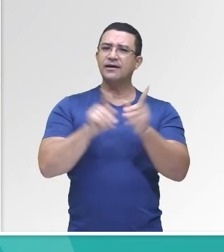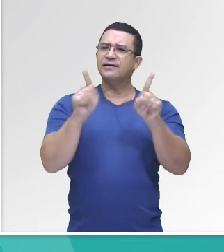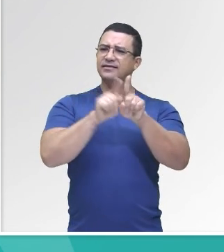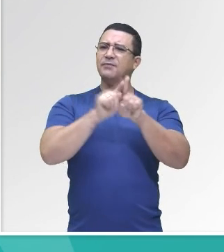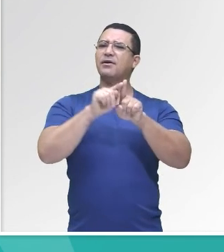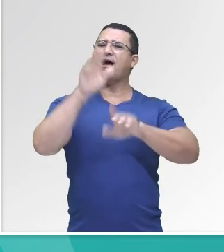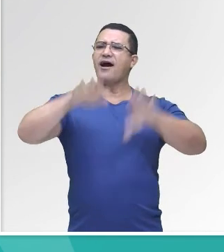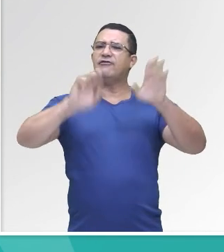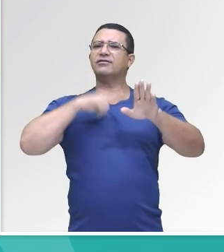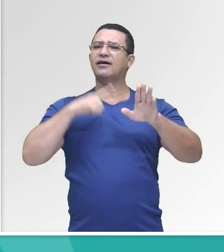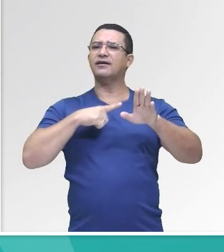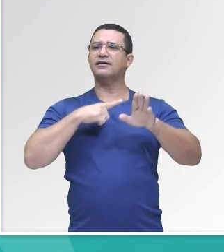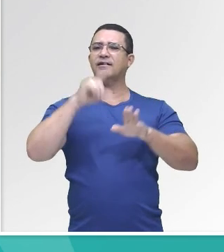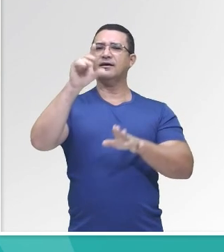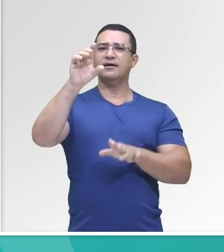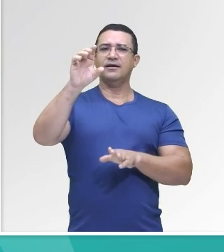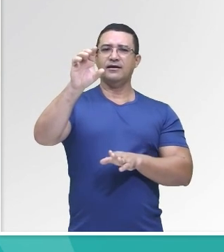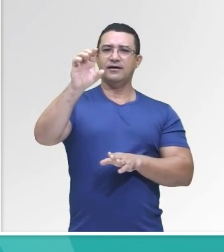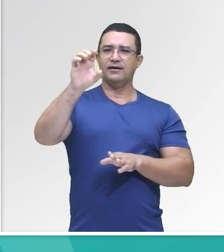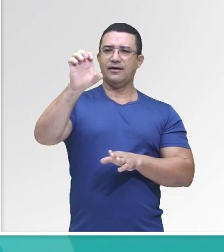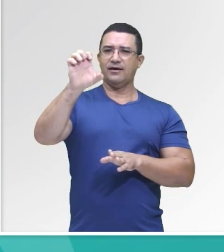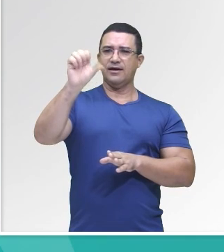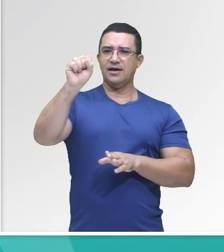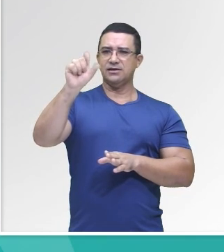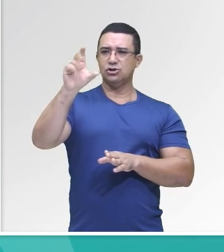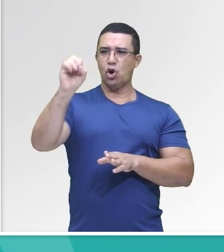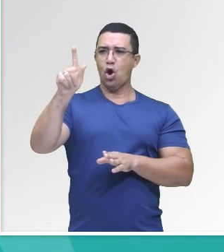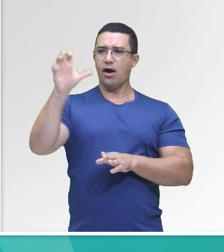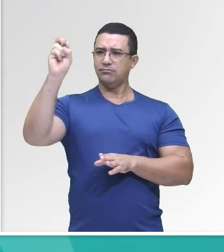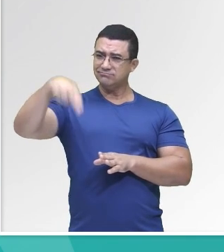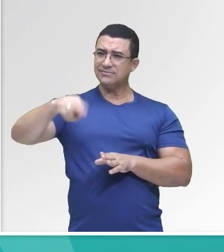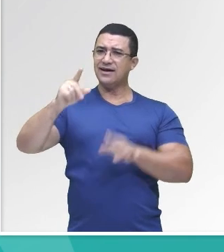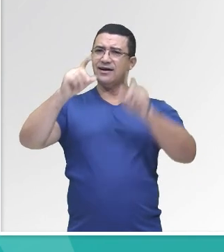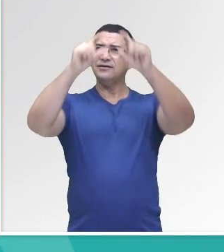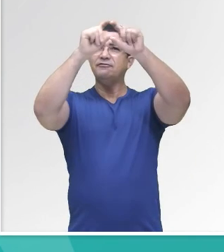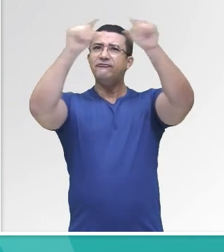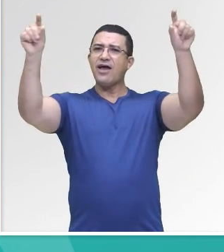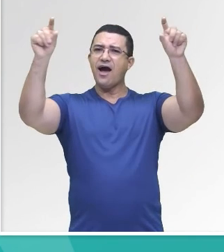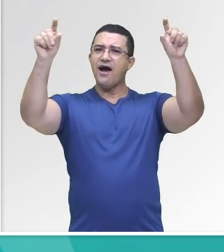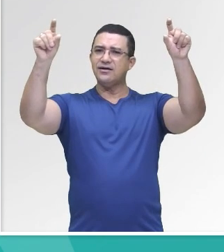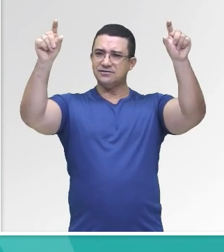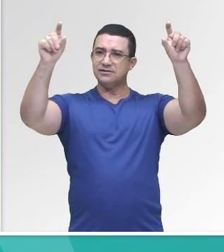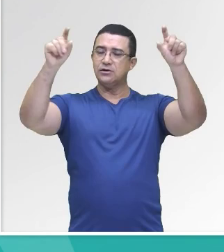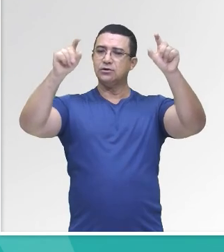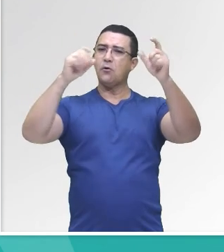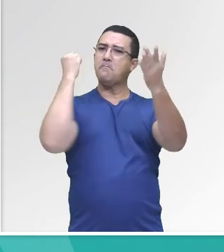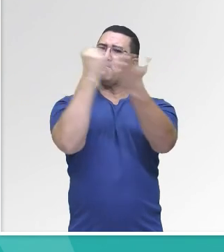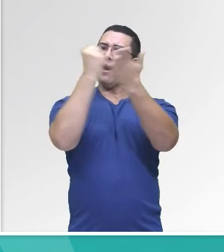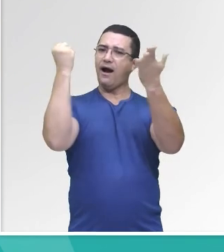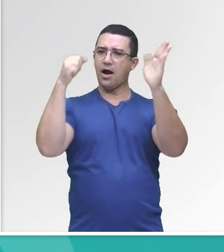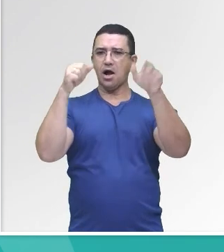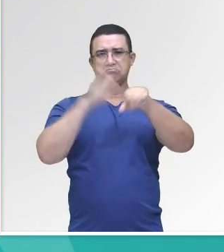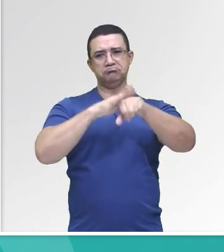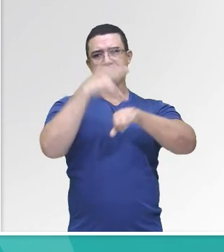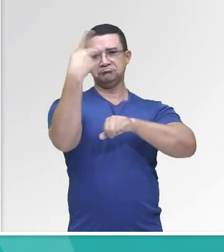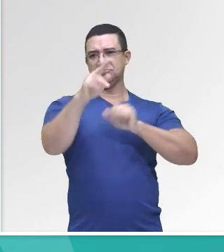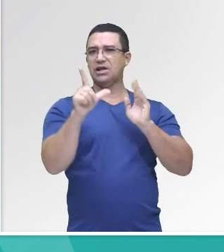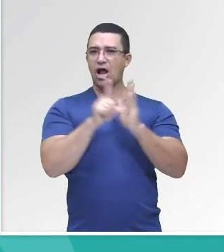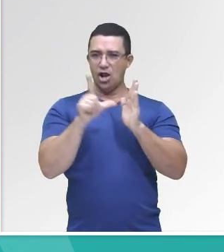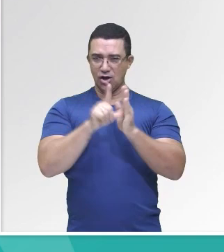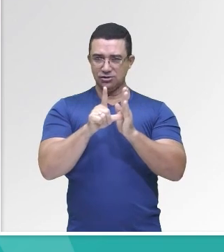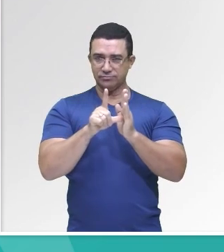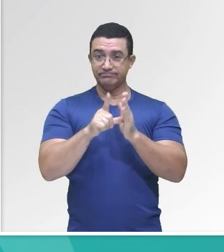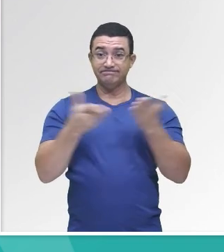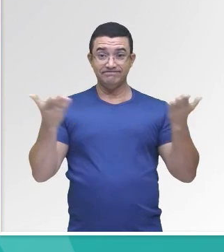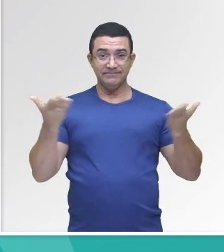que é aquela mensagem que é passada sobre a marca. Tudo bem? Muito bem, gente. Então,